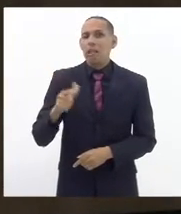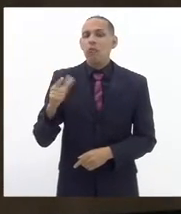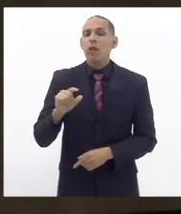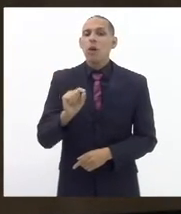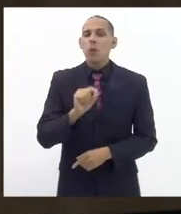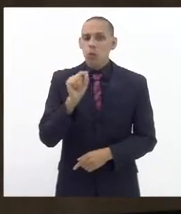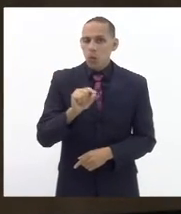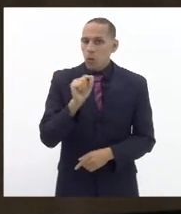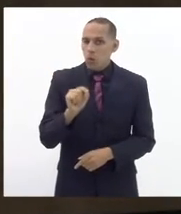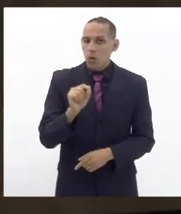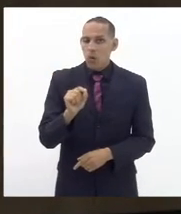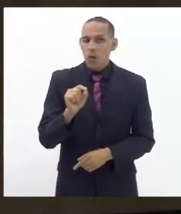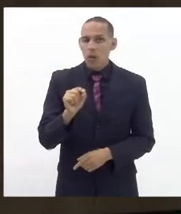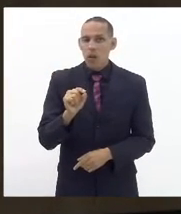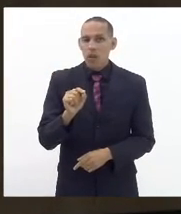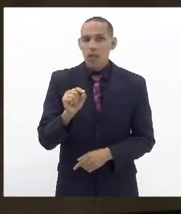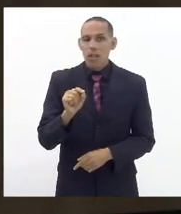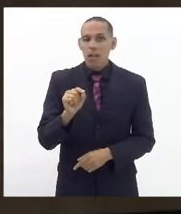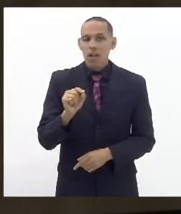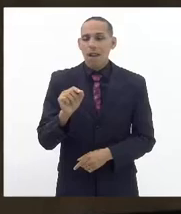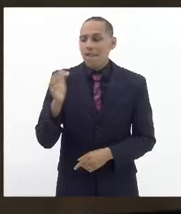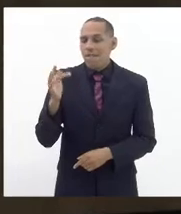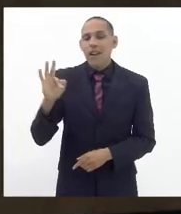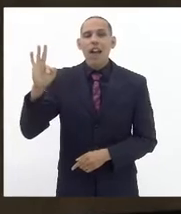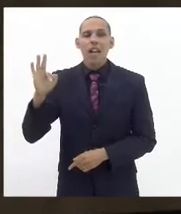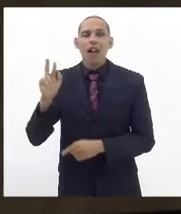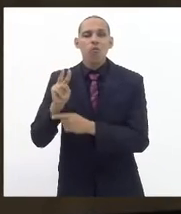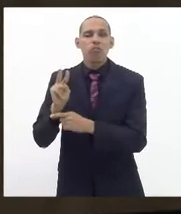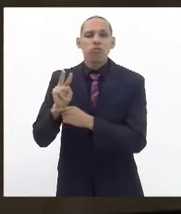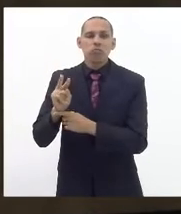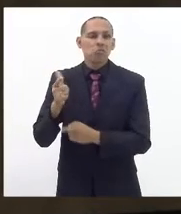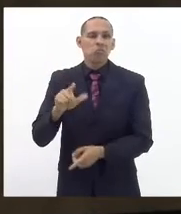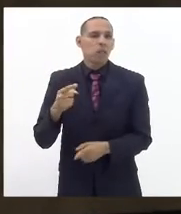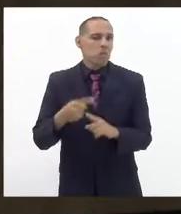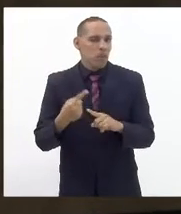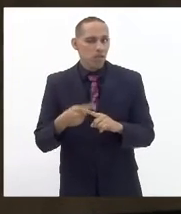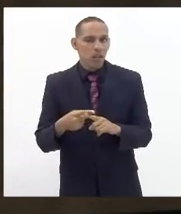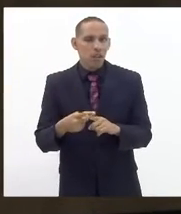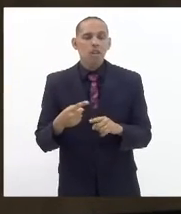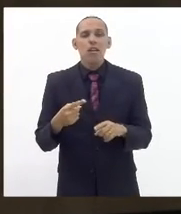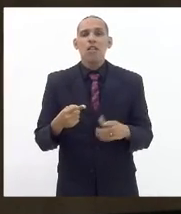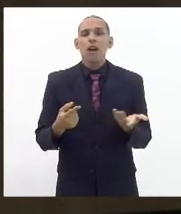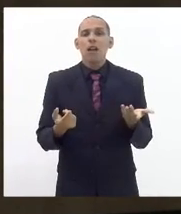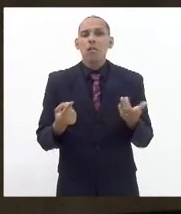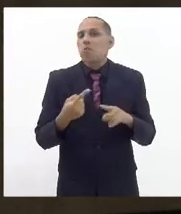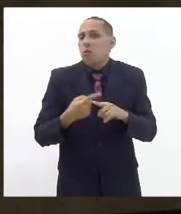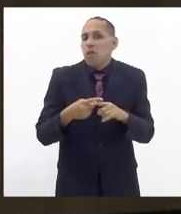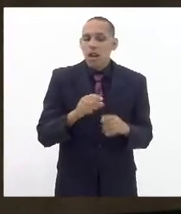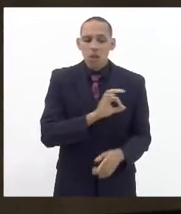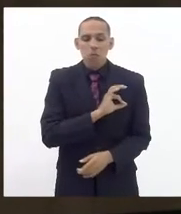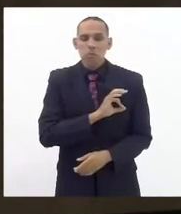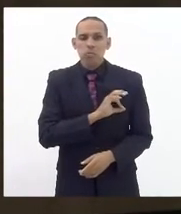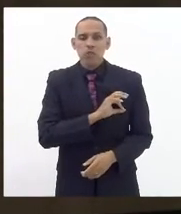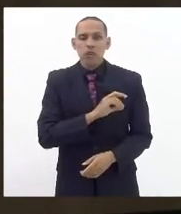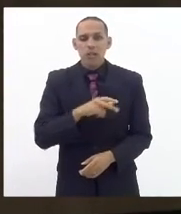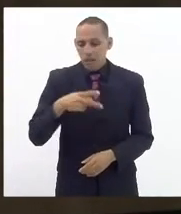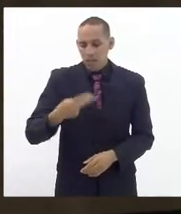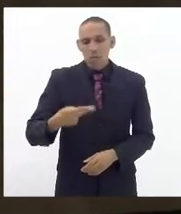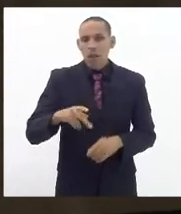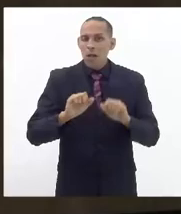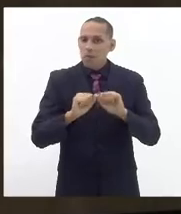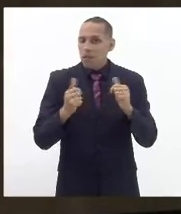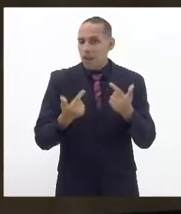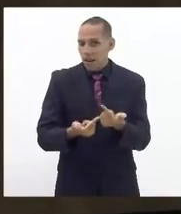aparato das instâncias federais de segurança? Por que que ele utiliza policiais cedidos pela Assembleia Legislativa